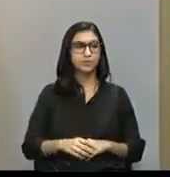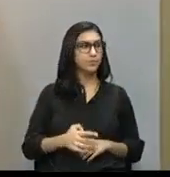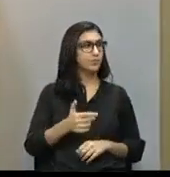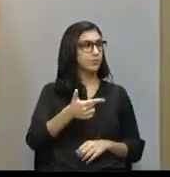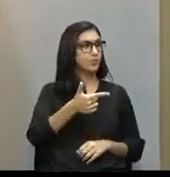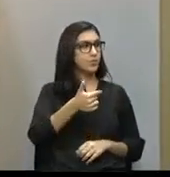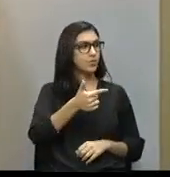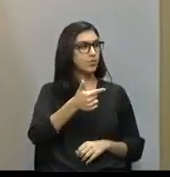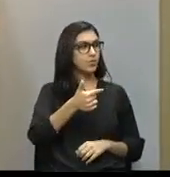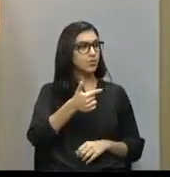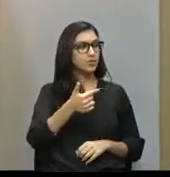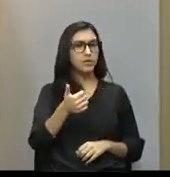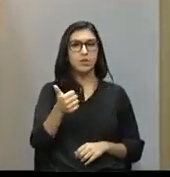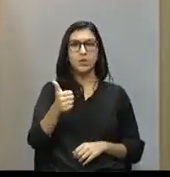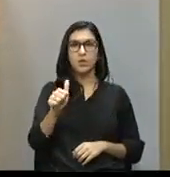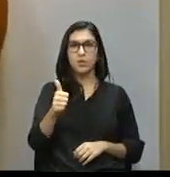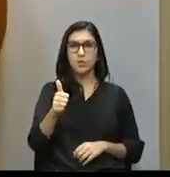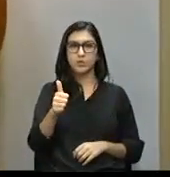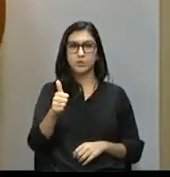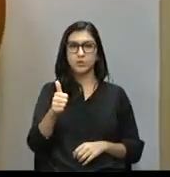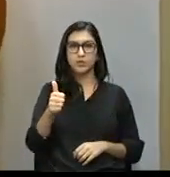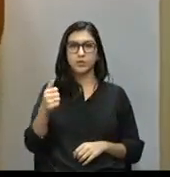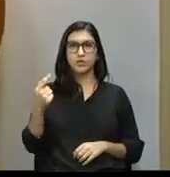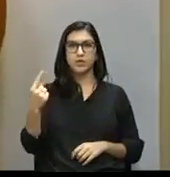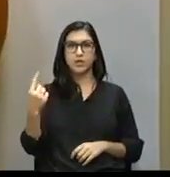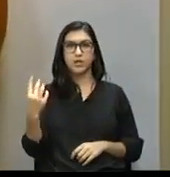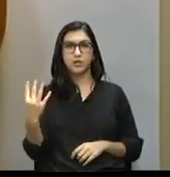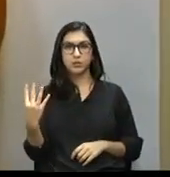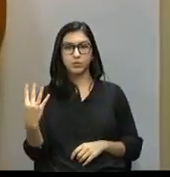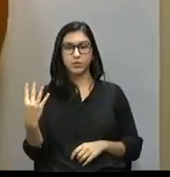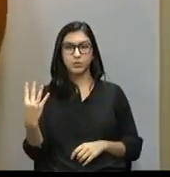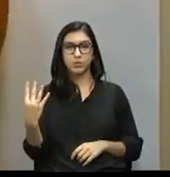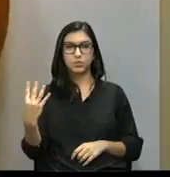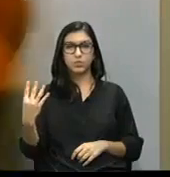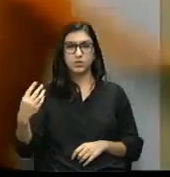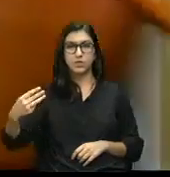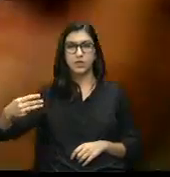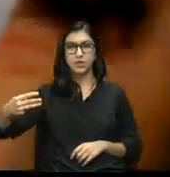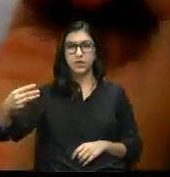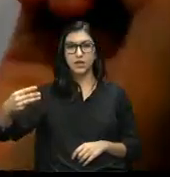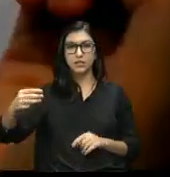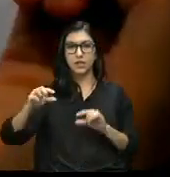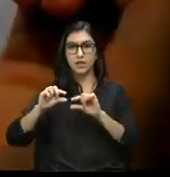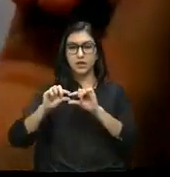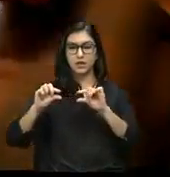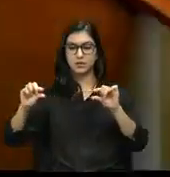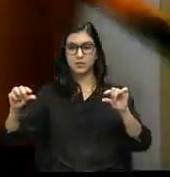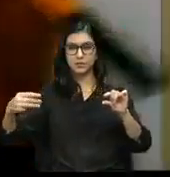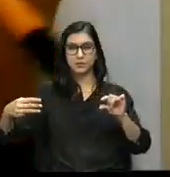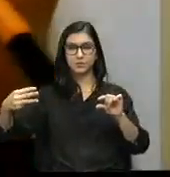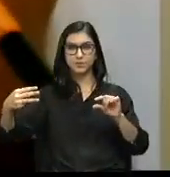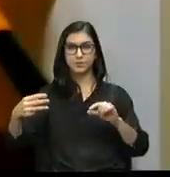12, 11 e 14 na terceira linha.